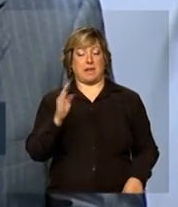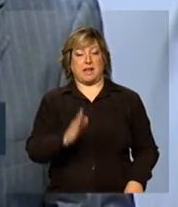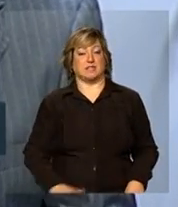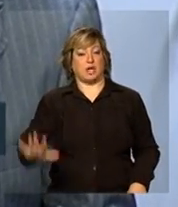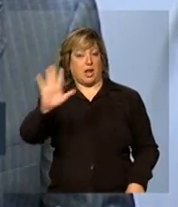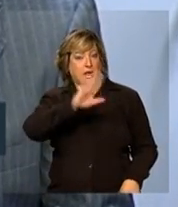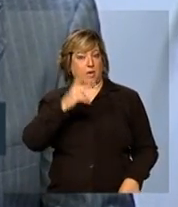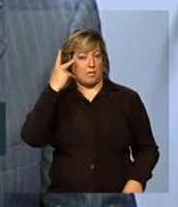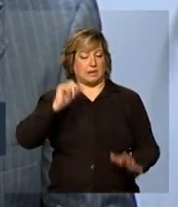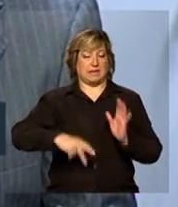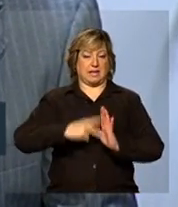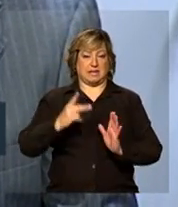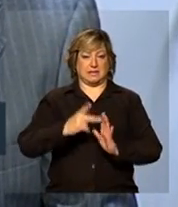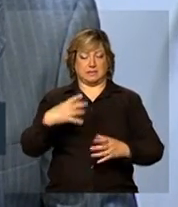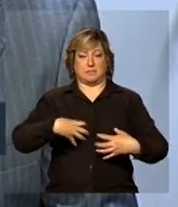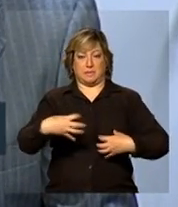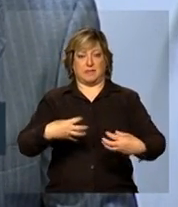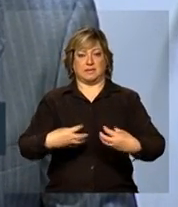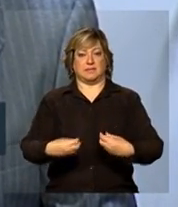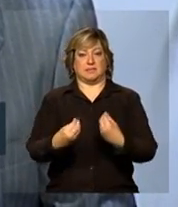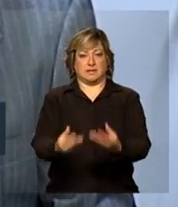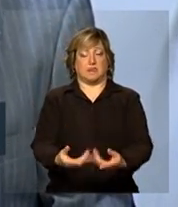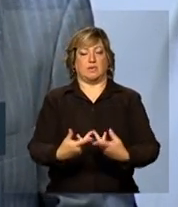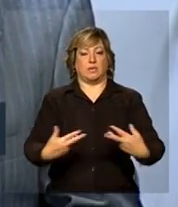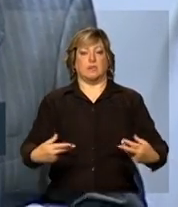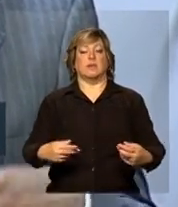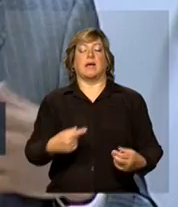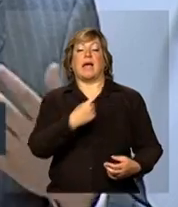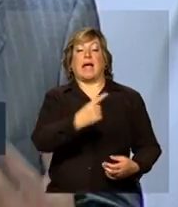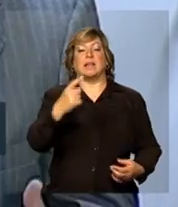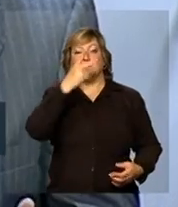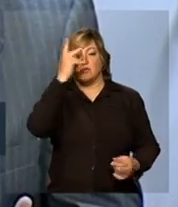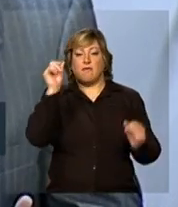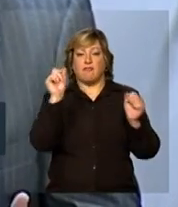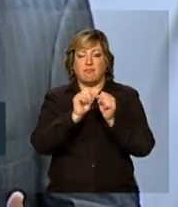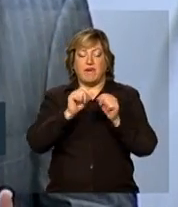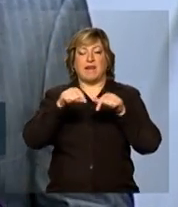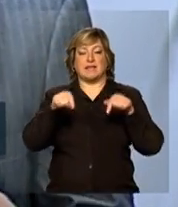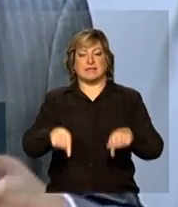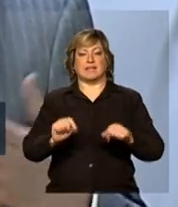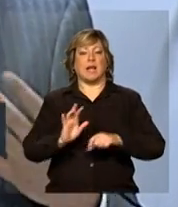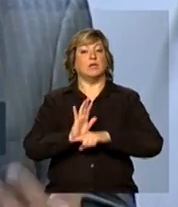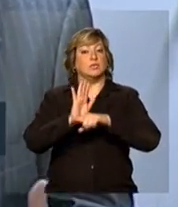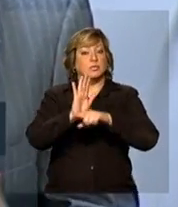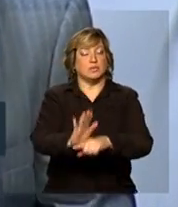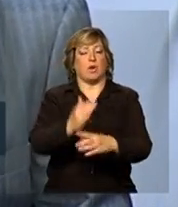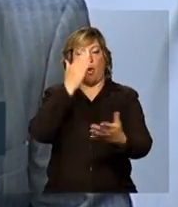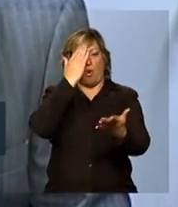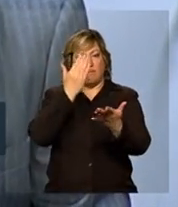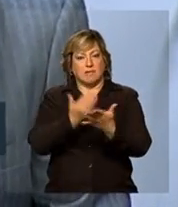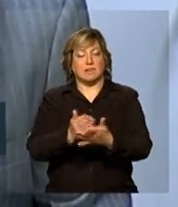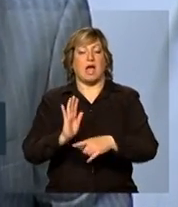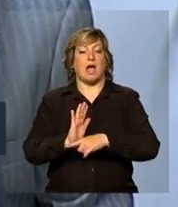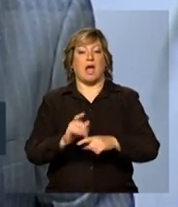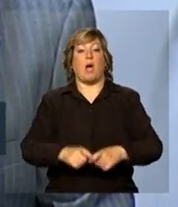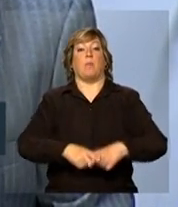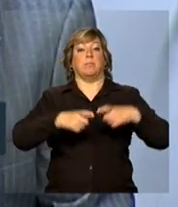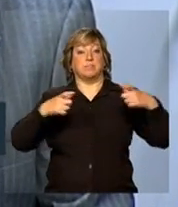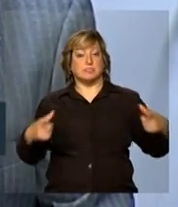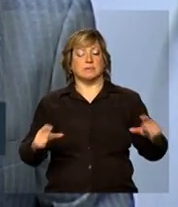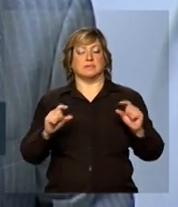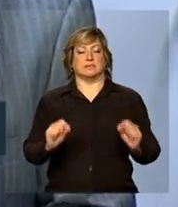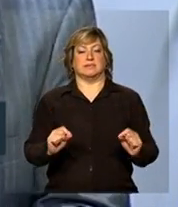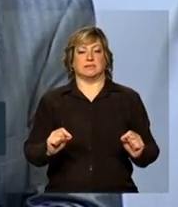cada uma dessas instituições e cada uma dessas pessoas fazem em aumentarmos a confiança, aumentarmos a qualidade do nosso